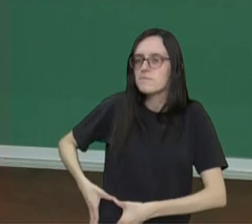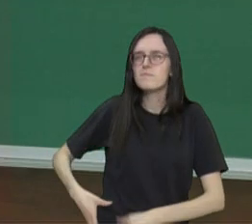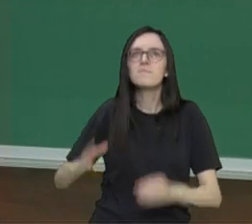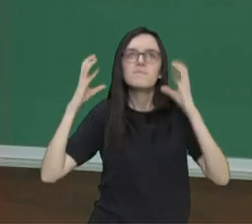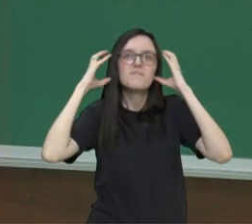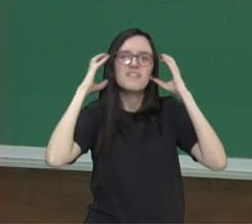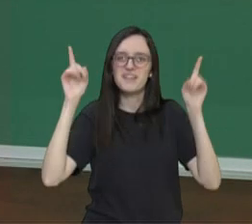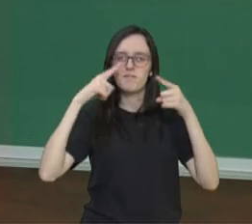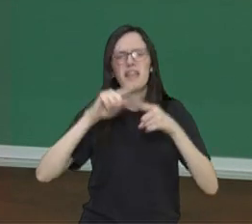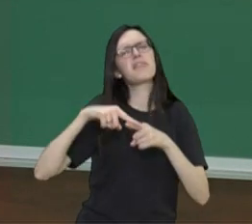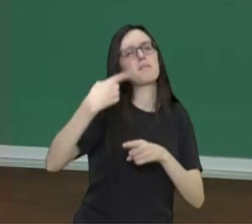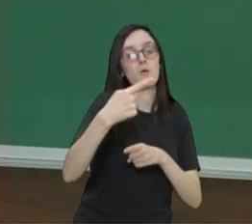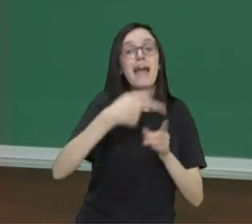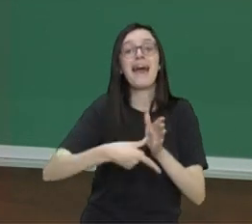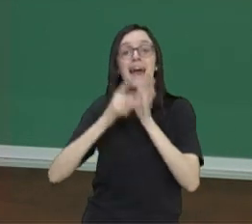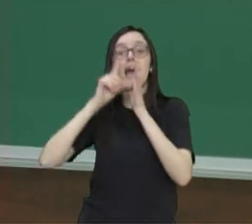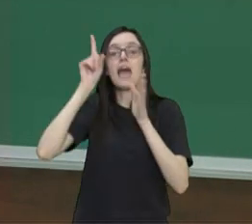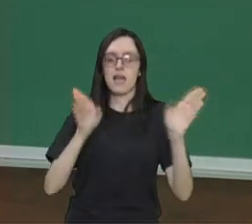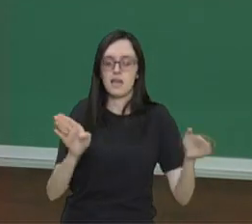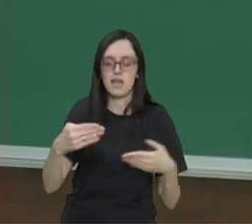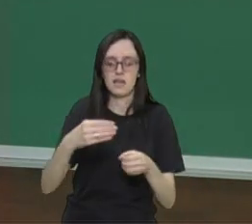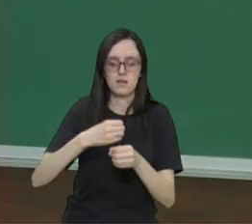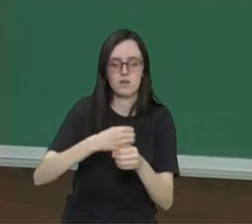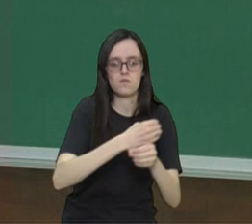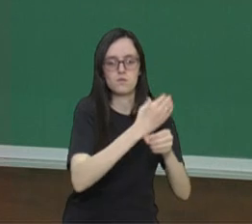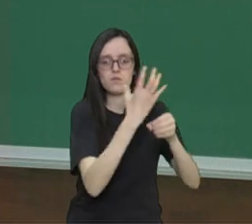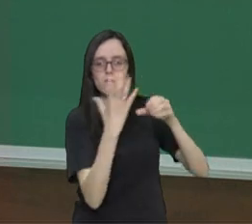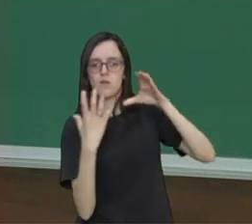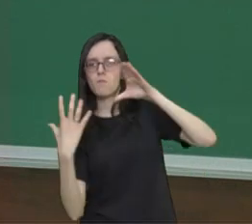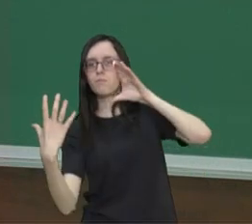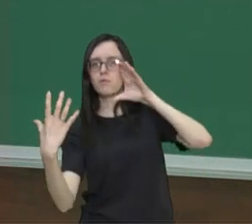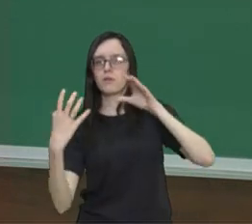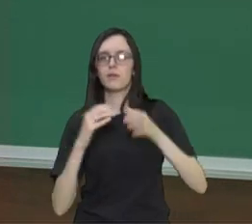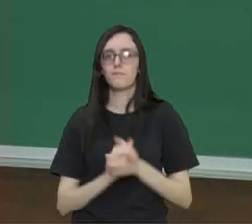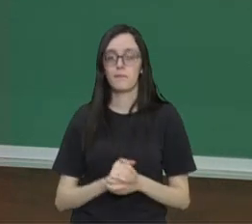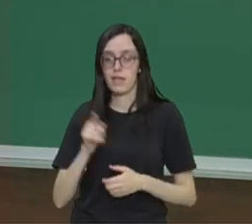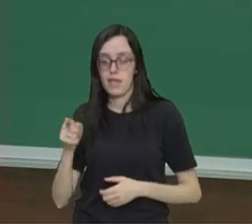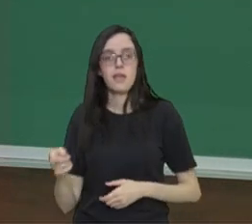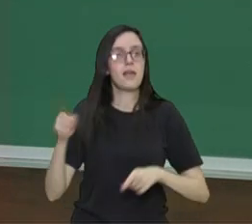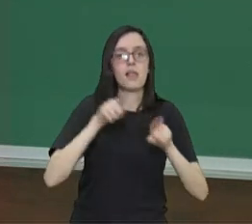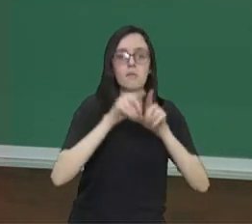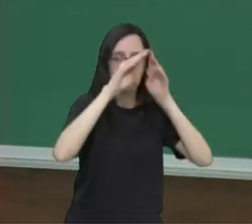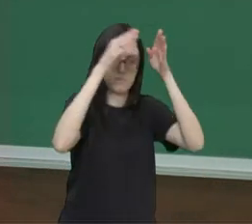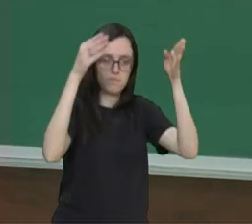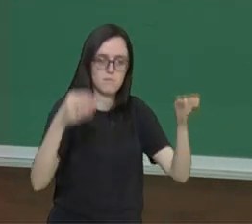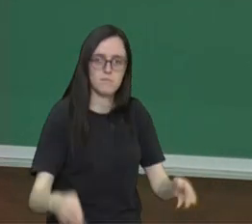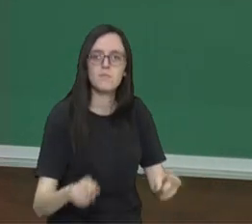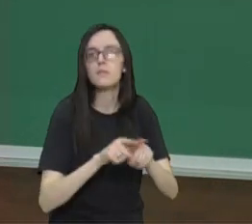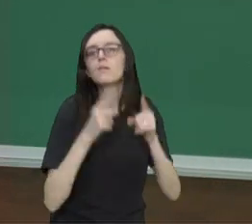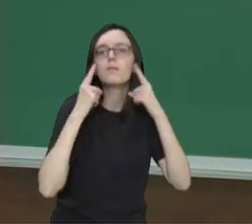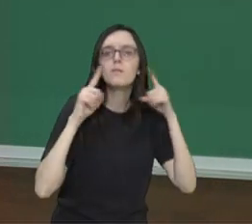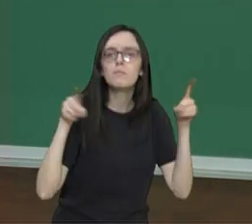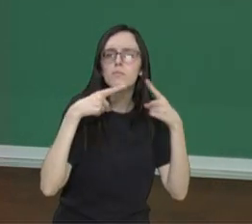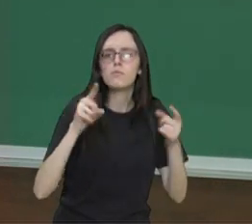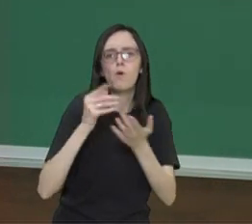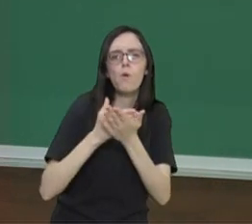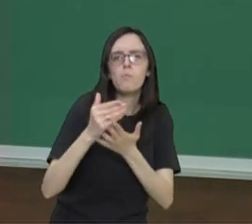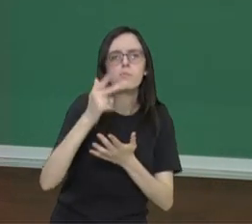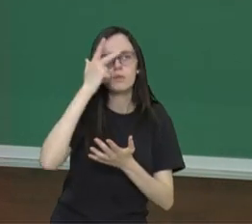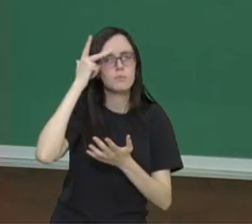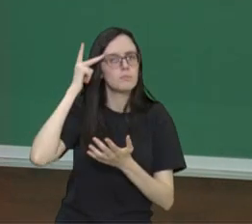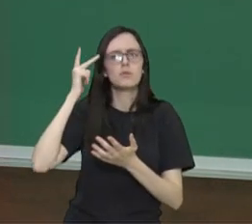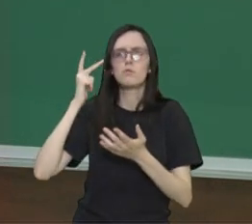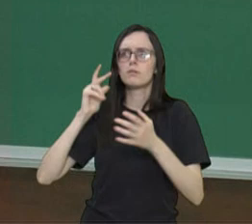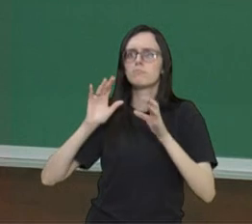gramofone. Então, esses dois aparelhos passaram a fazer parte do entretenimento das